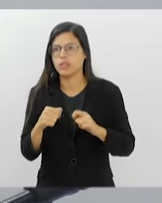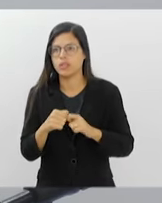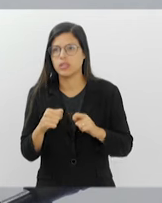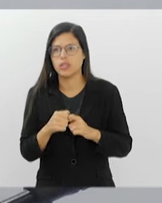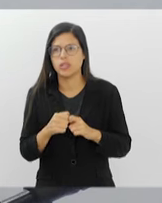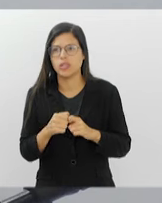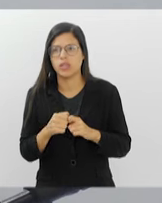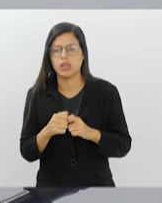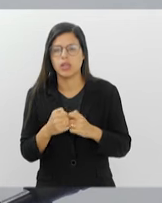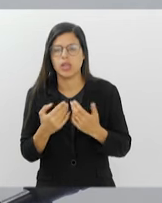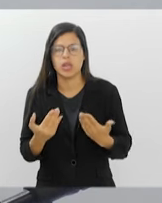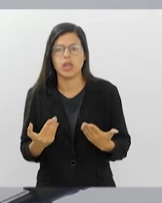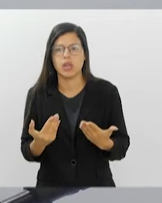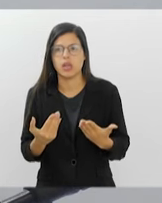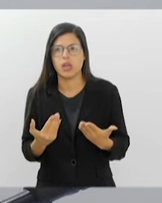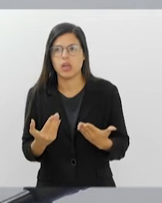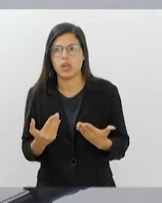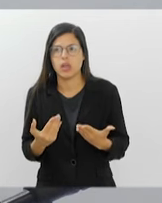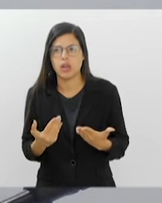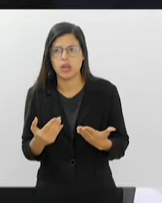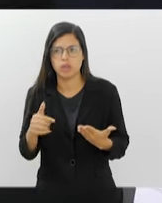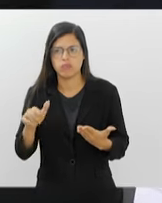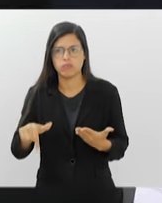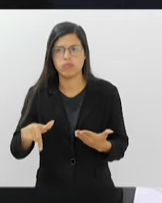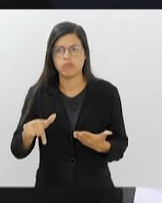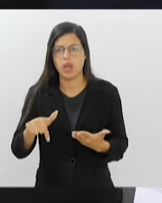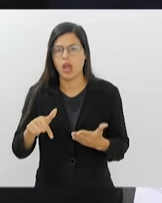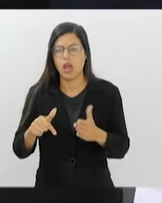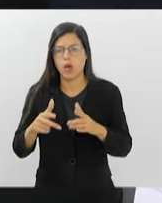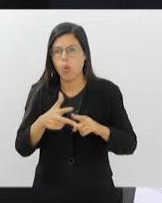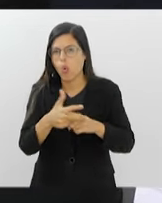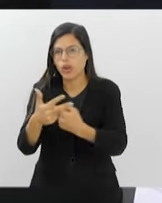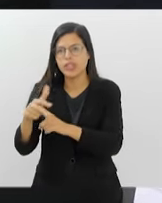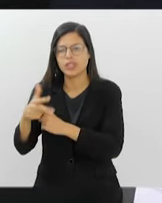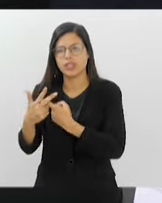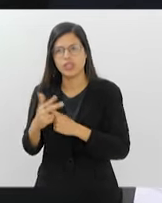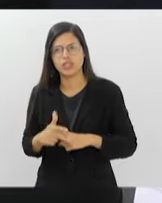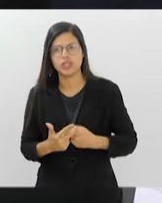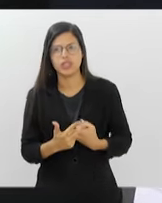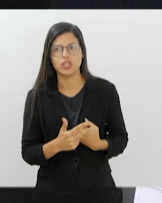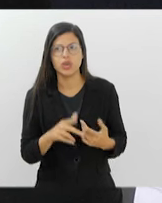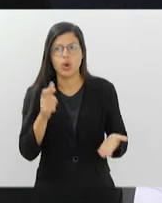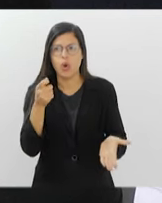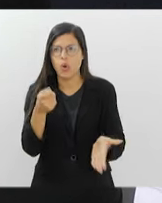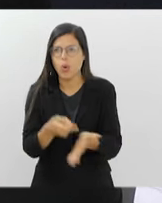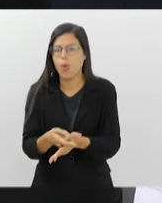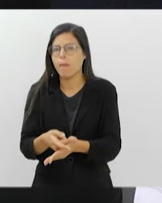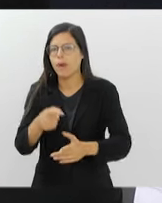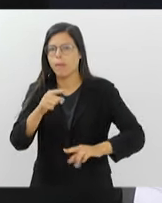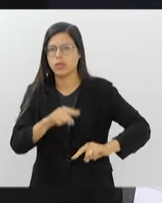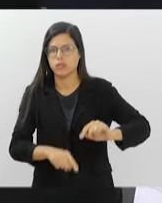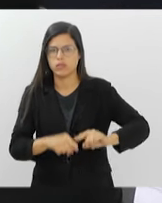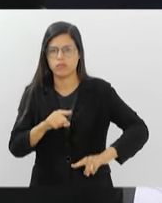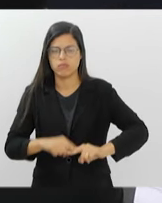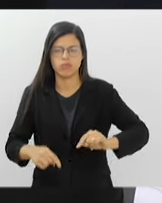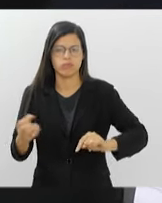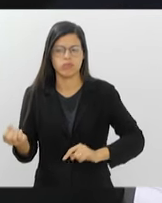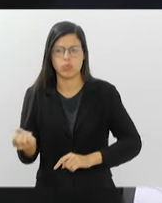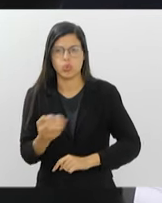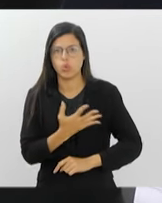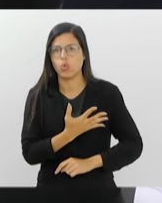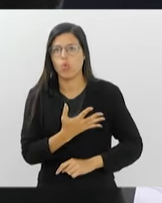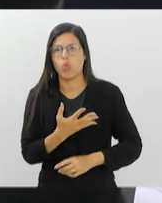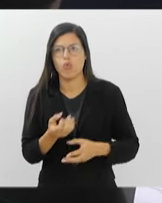x viaturas que estão baixadas aí nos quartéis eu vou comprar 200 botos novas eu vou oferecer um